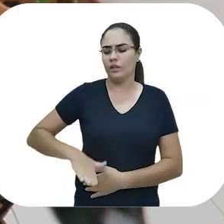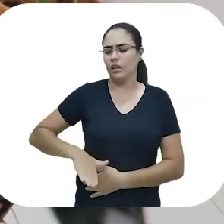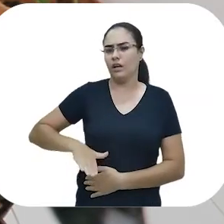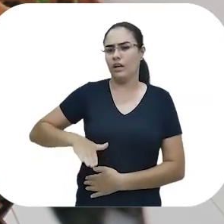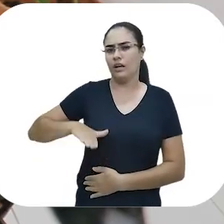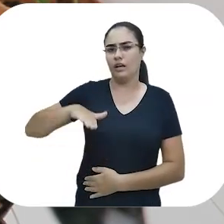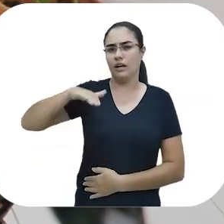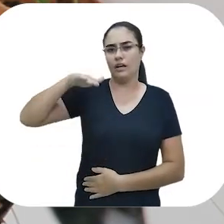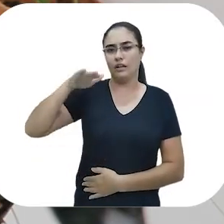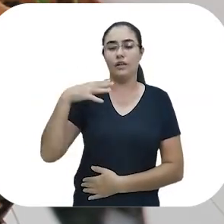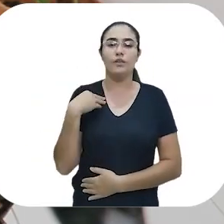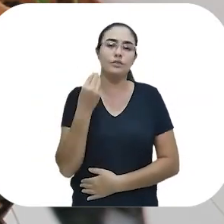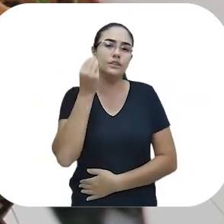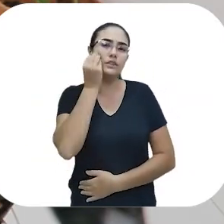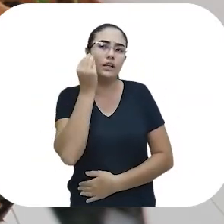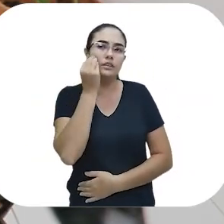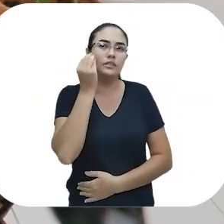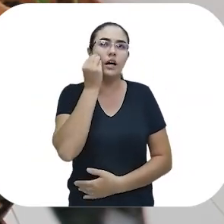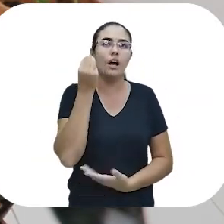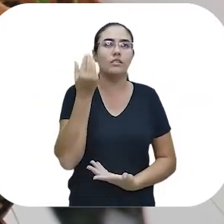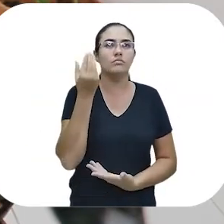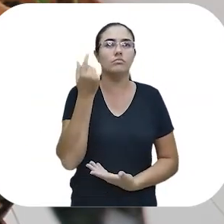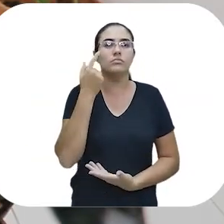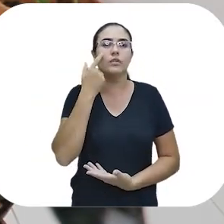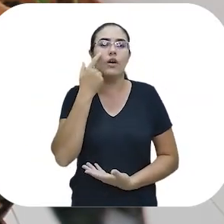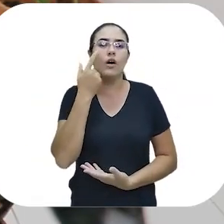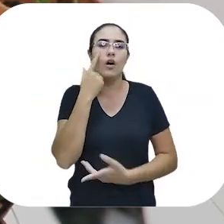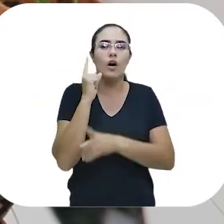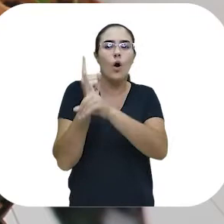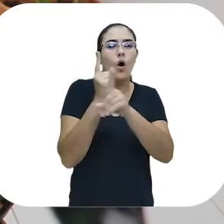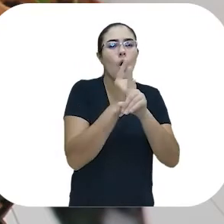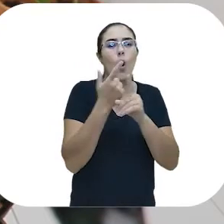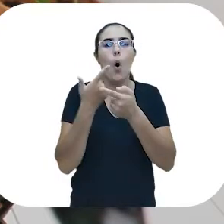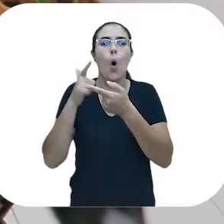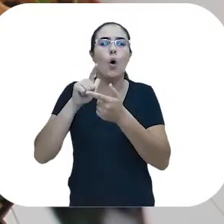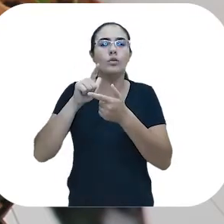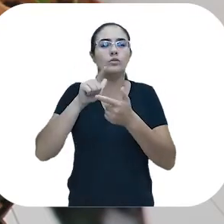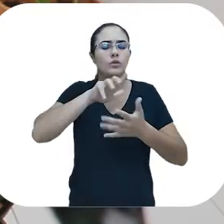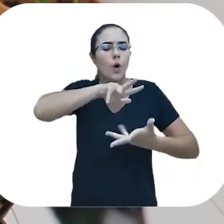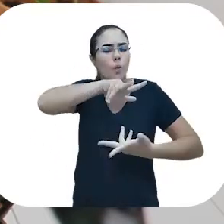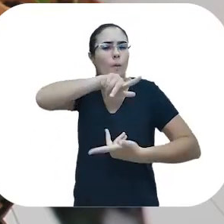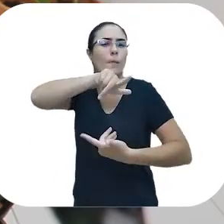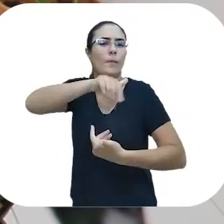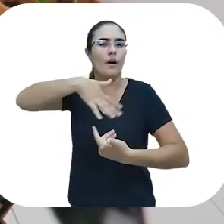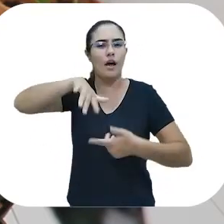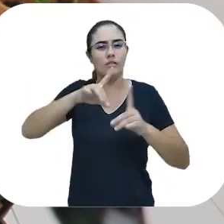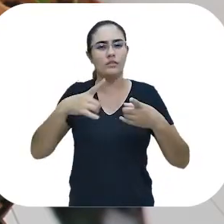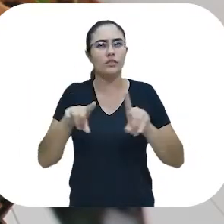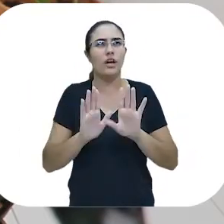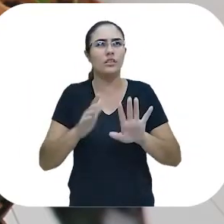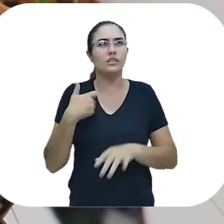outras coisas, né? Tentar descobri outros universos musicais. Quando eu tinha em torno de 13, 14 anos, eu ficava